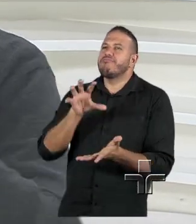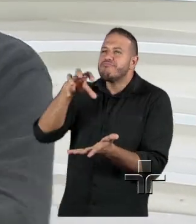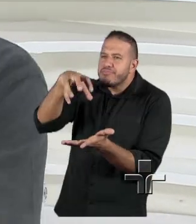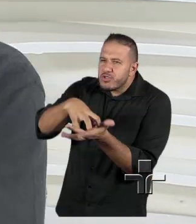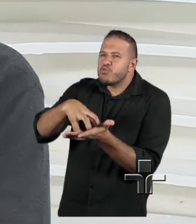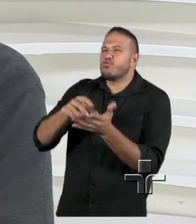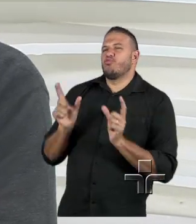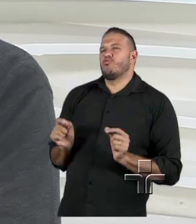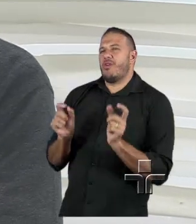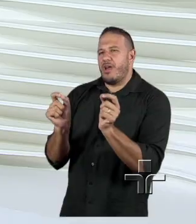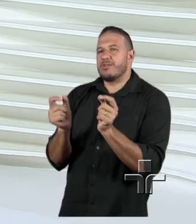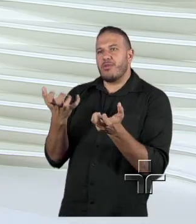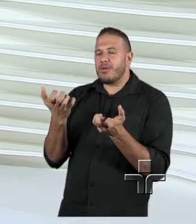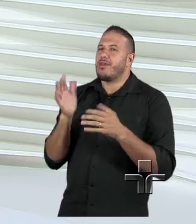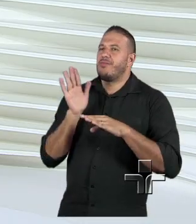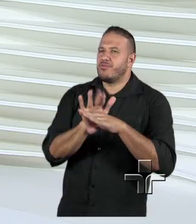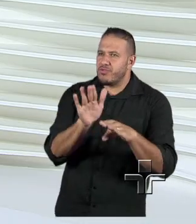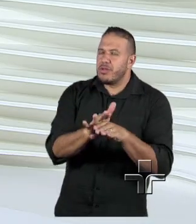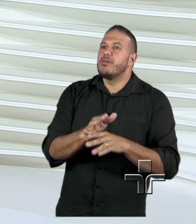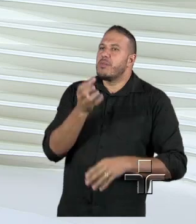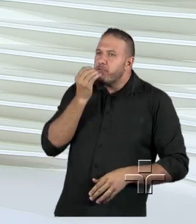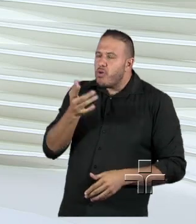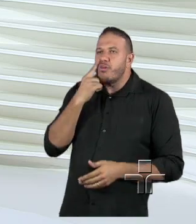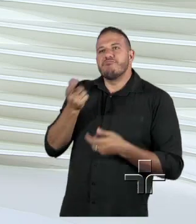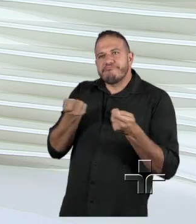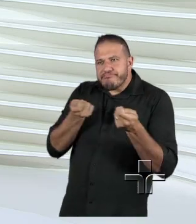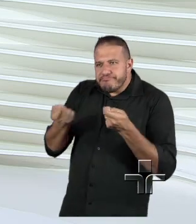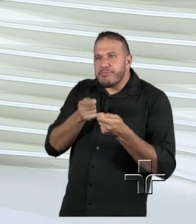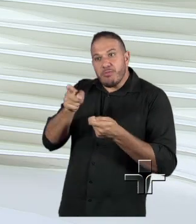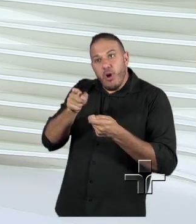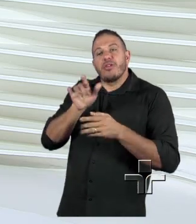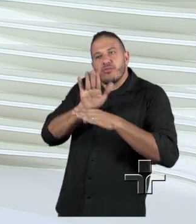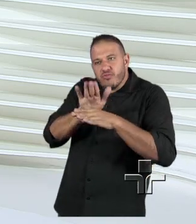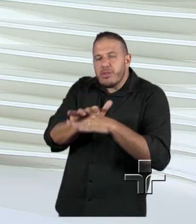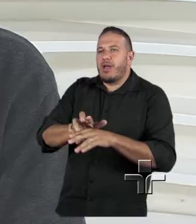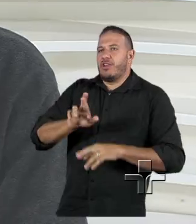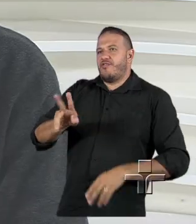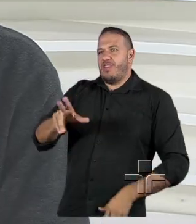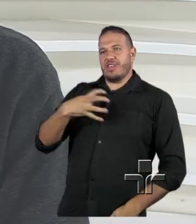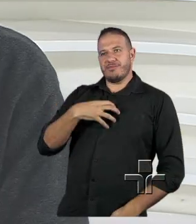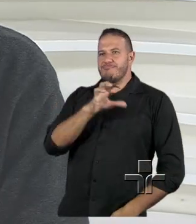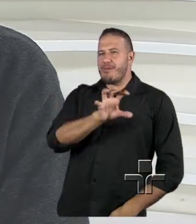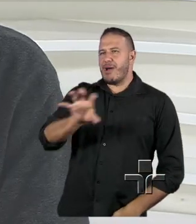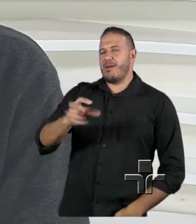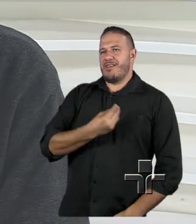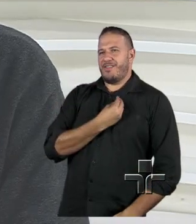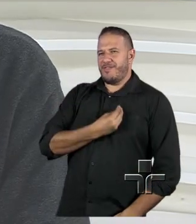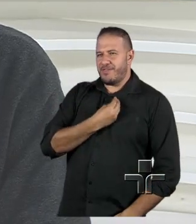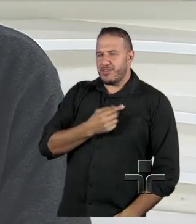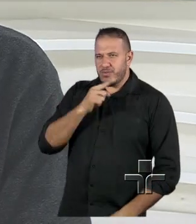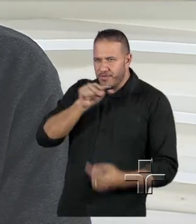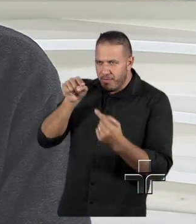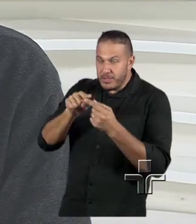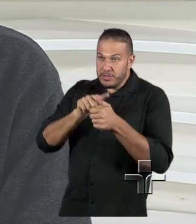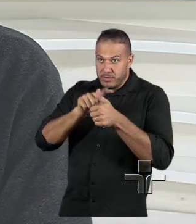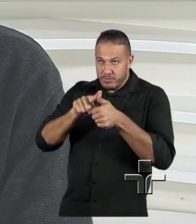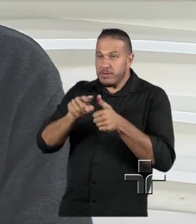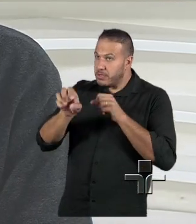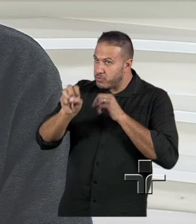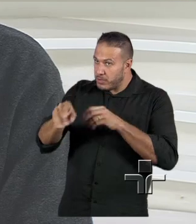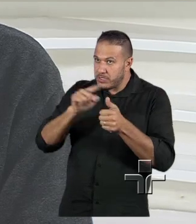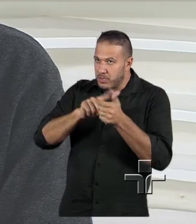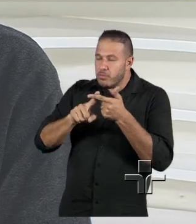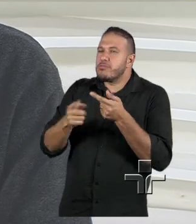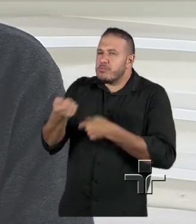com boa governança, né? E que realmente possam fazer a diferença na vida das pessoas. Então, de forma objetiva, educação,